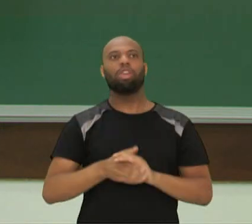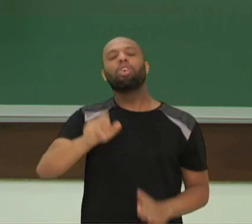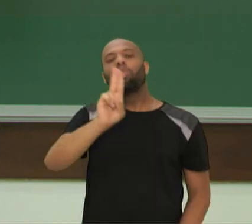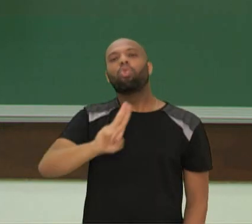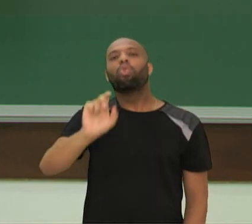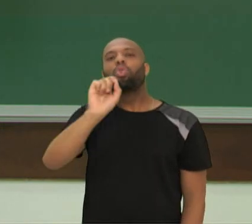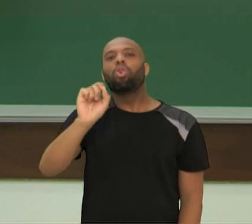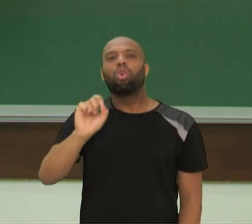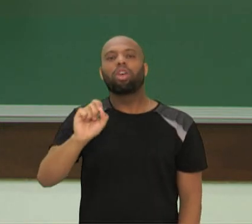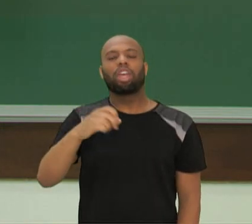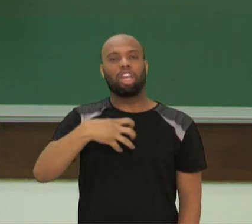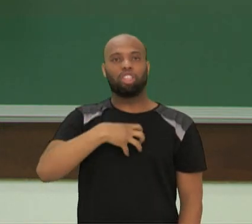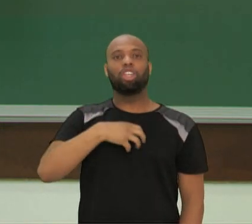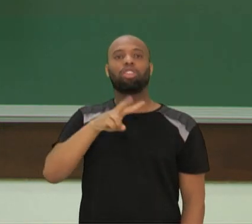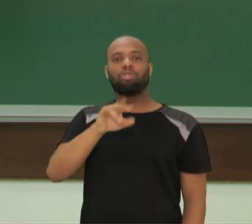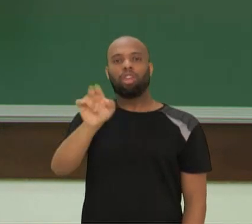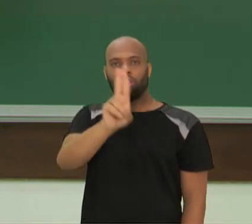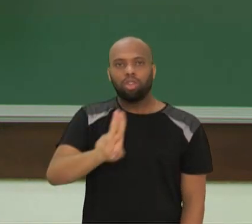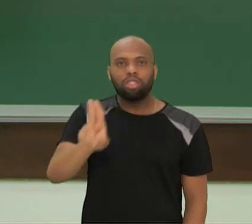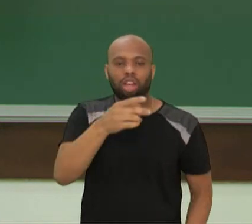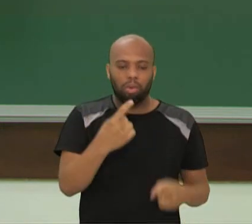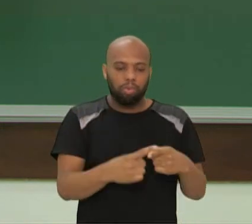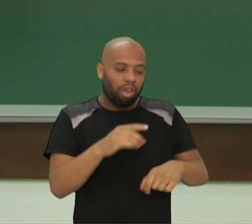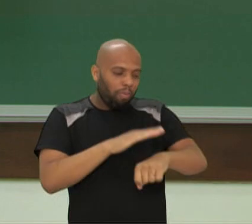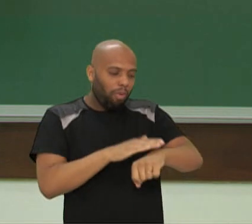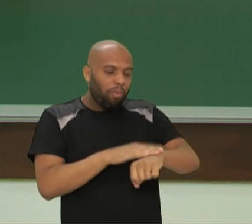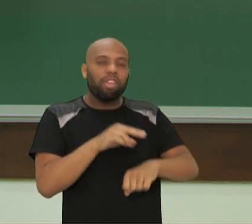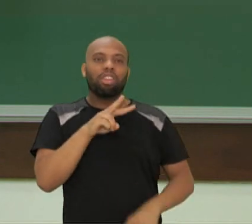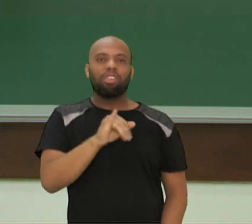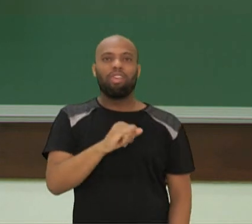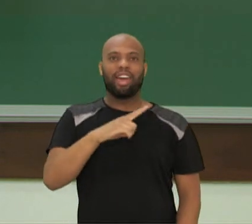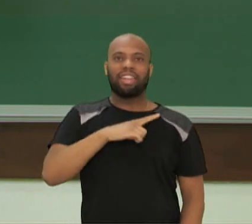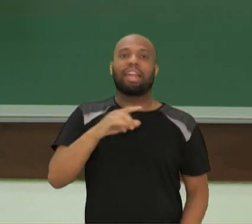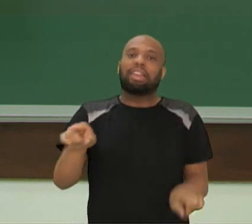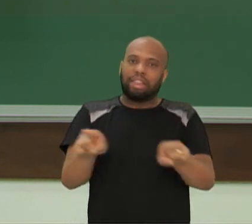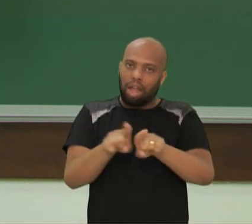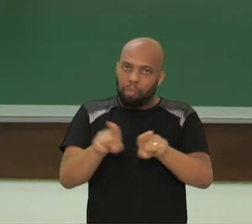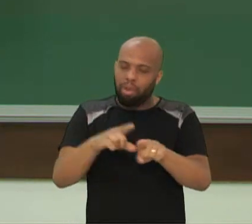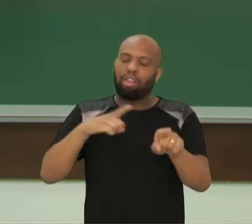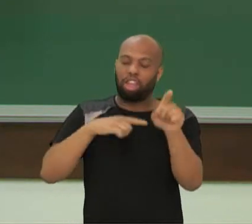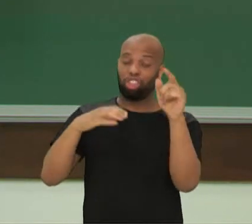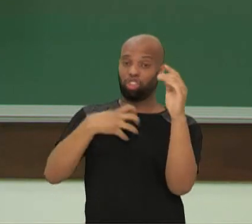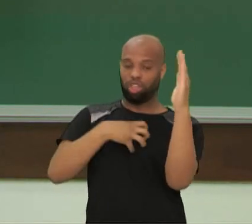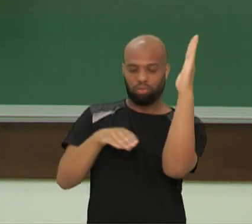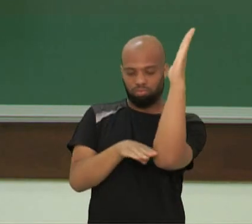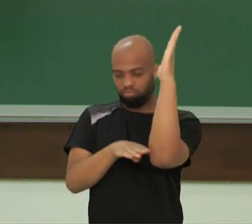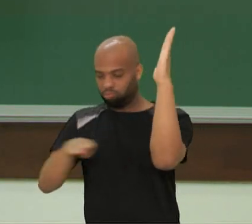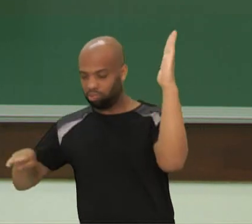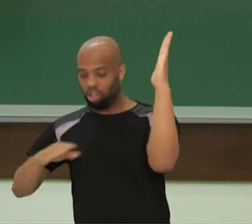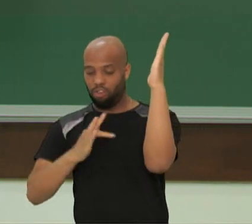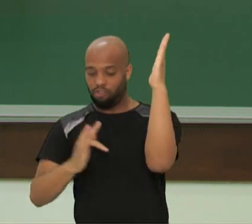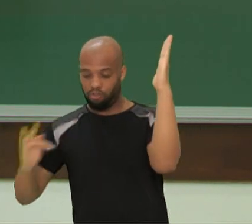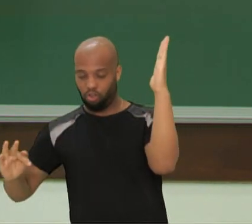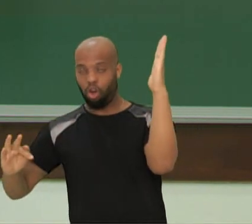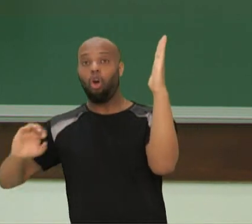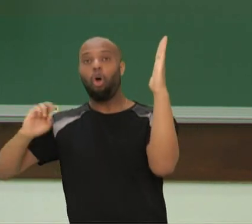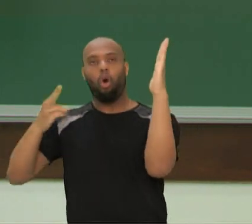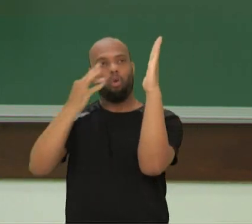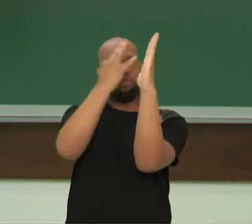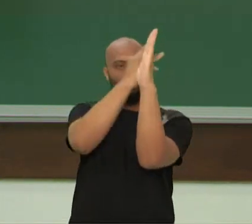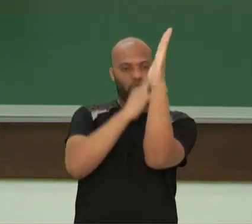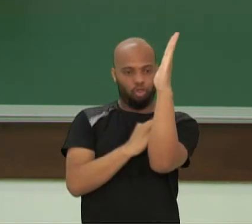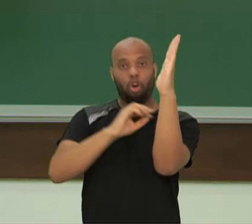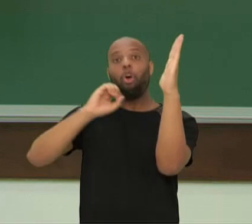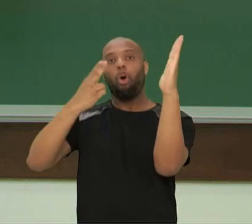Tanto como quando você tiver os focos sobre os eixos, como quando eles não estiverem,